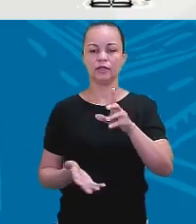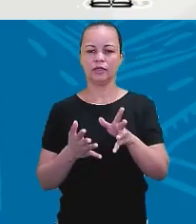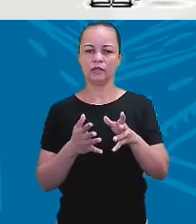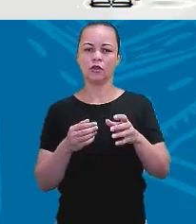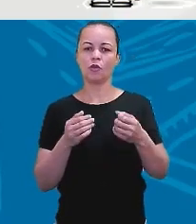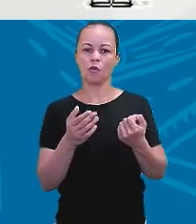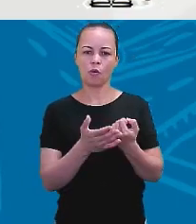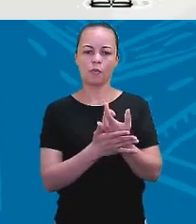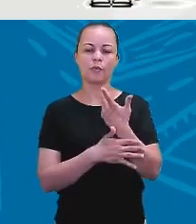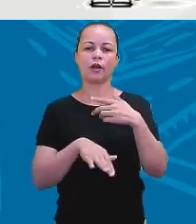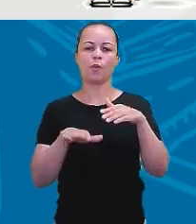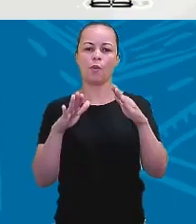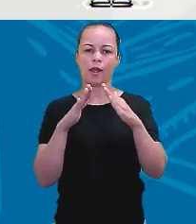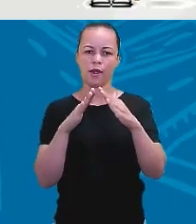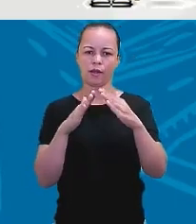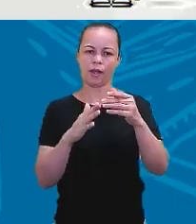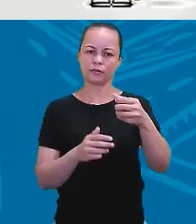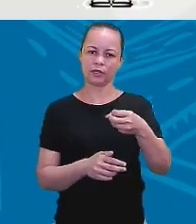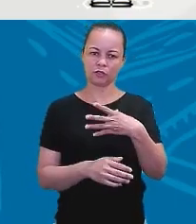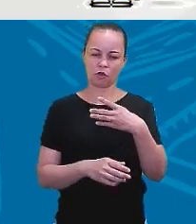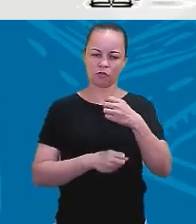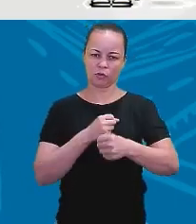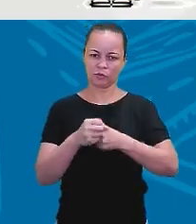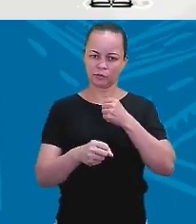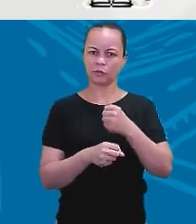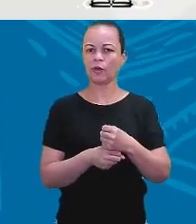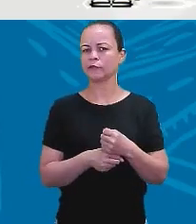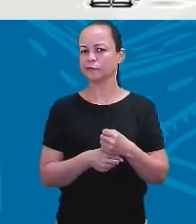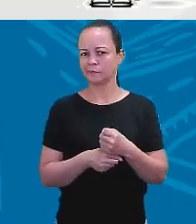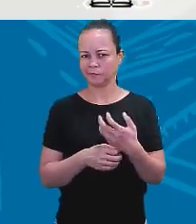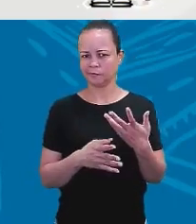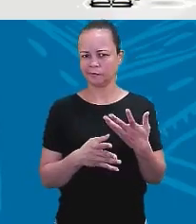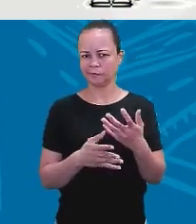uma casa nova no próximo ano. Vai ser daqui a pouco, né? Em novembro, né, gente? Então,